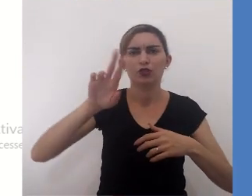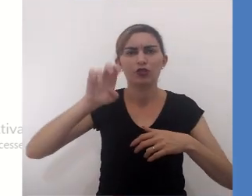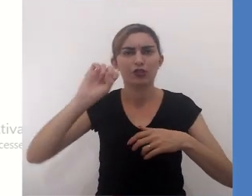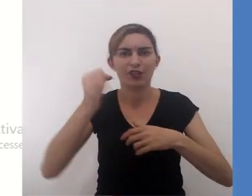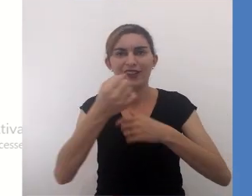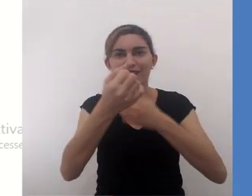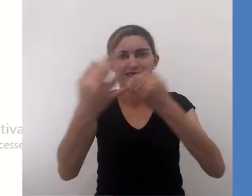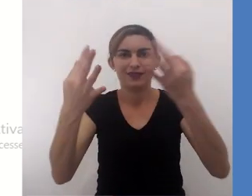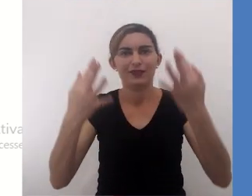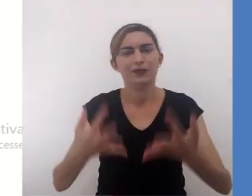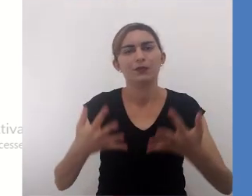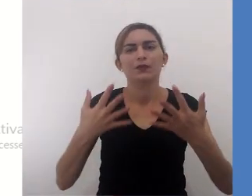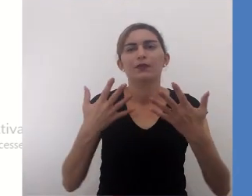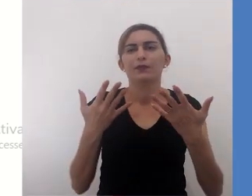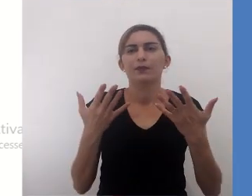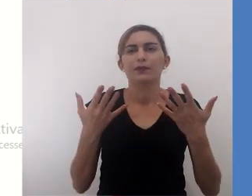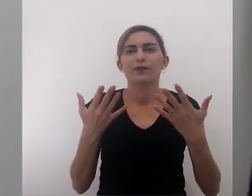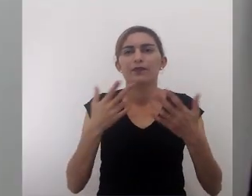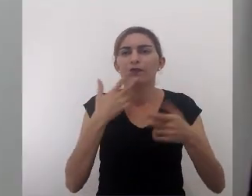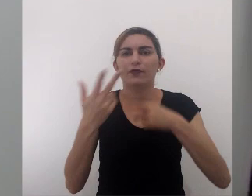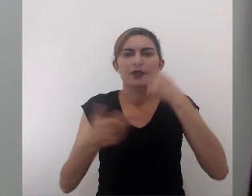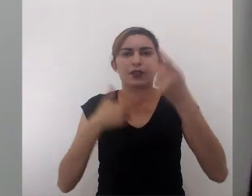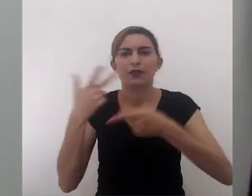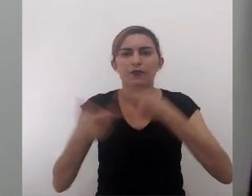ele fala, nos